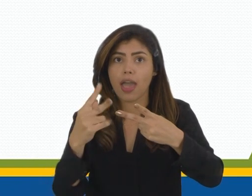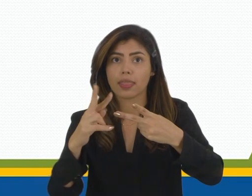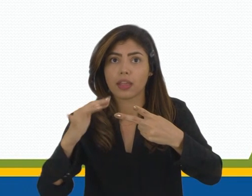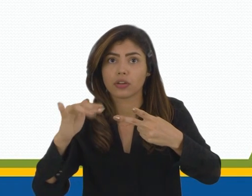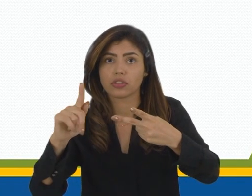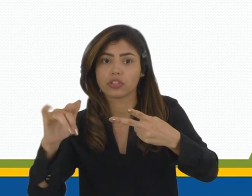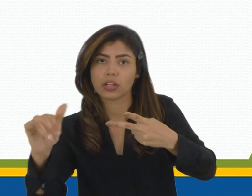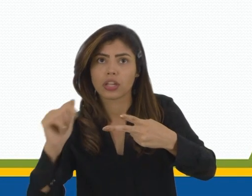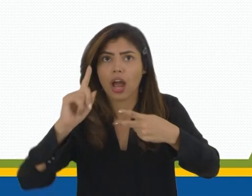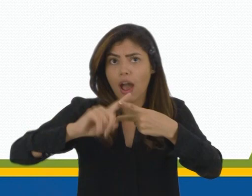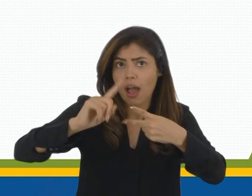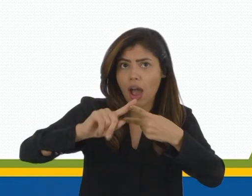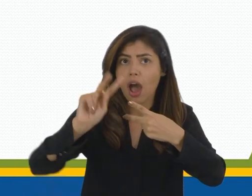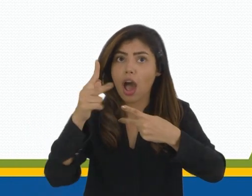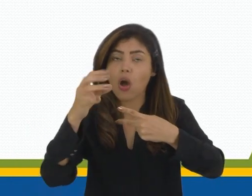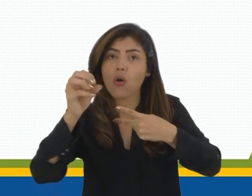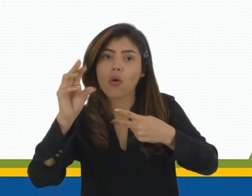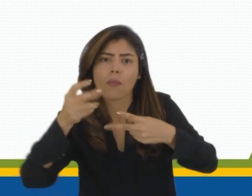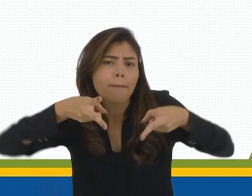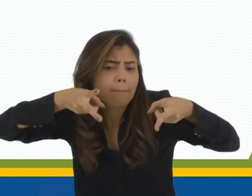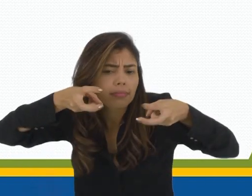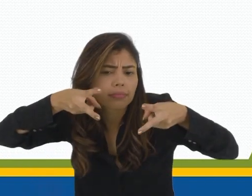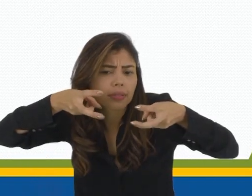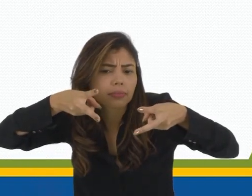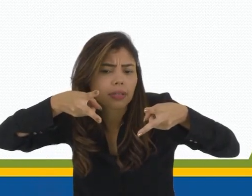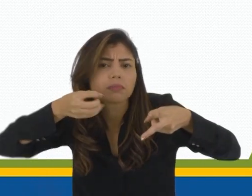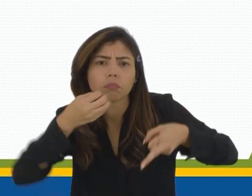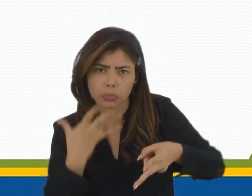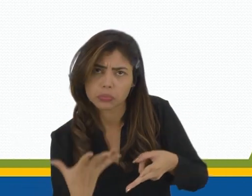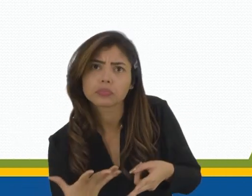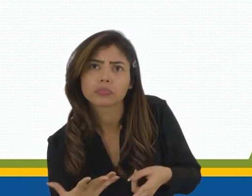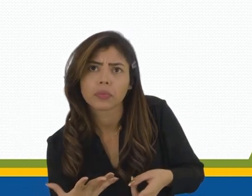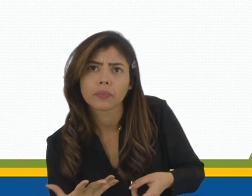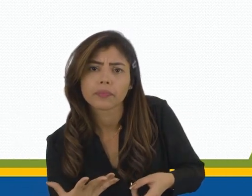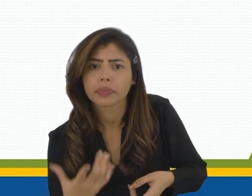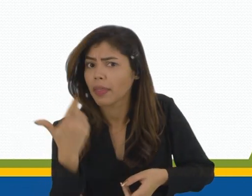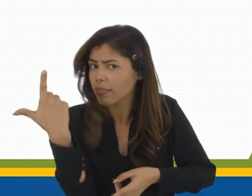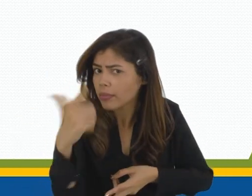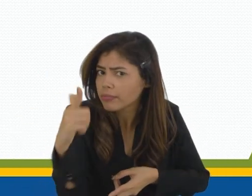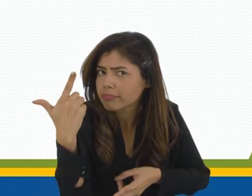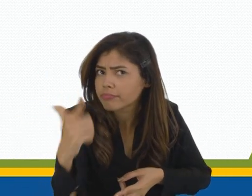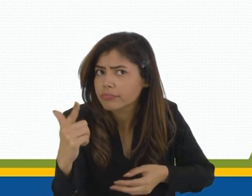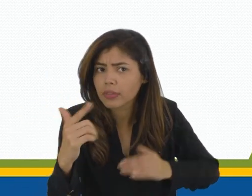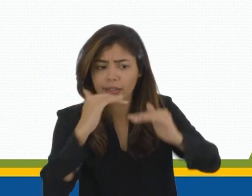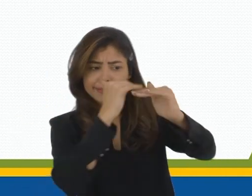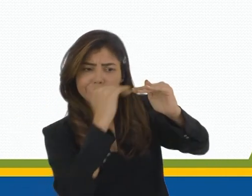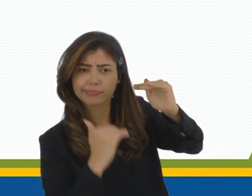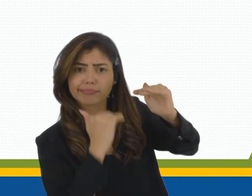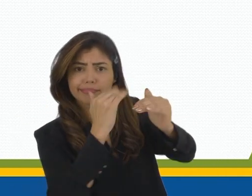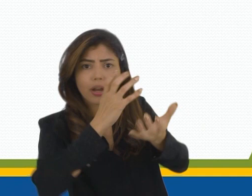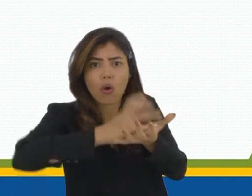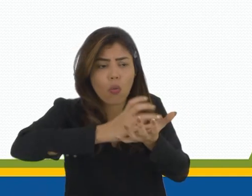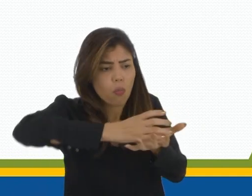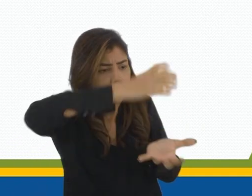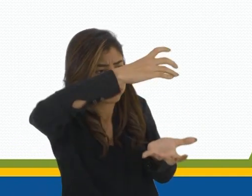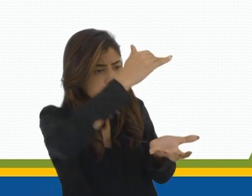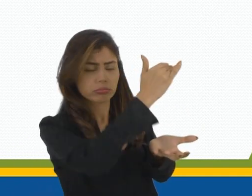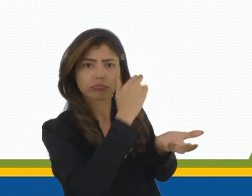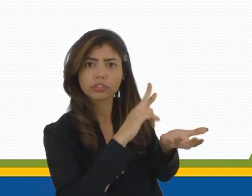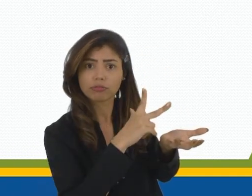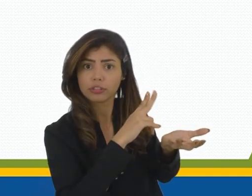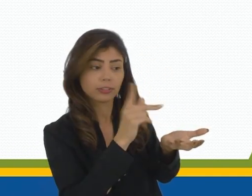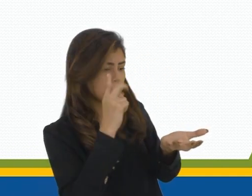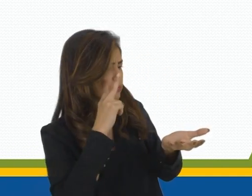consegue perceber bem que não tem uma diferenciação entre as substâncias. A gente olha e parece que é tudo